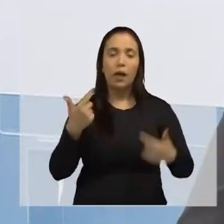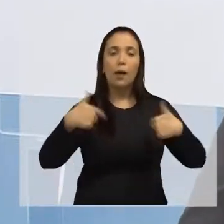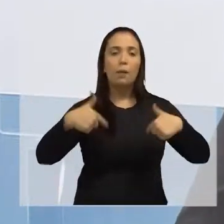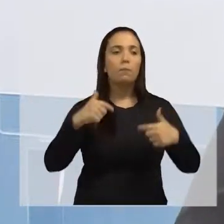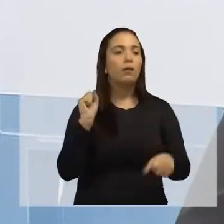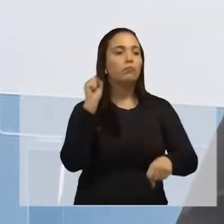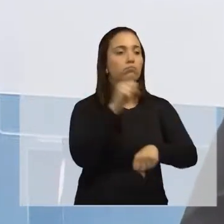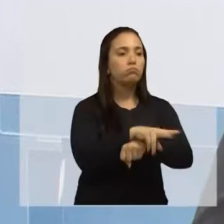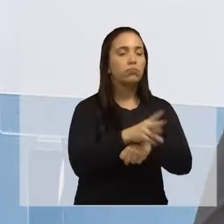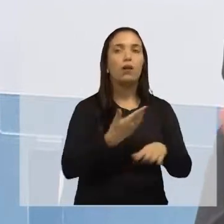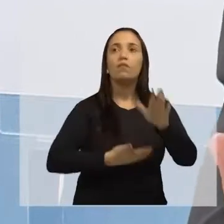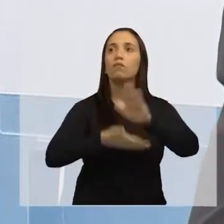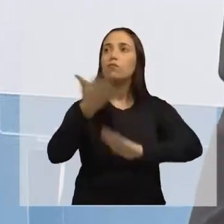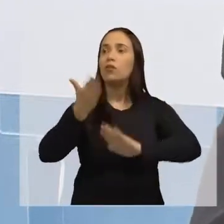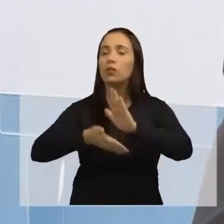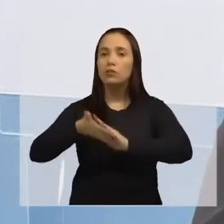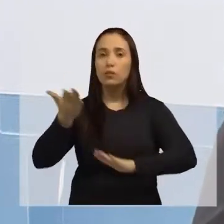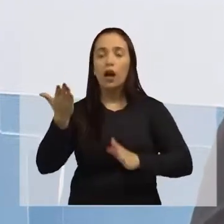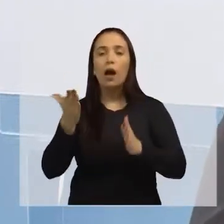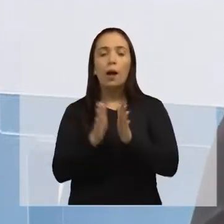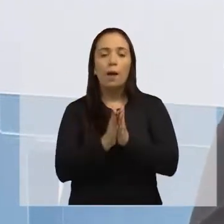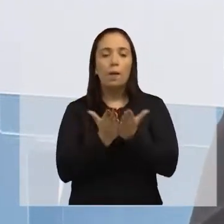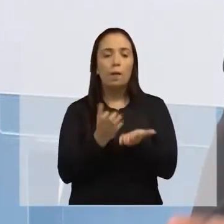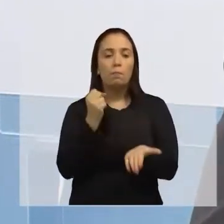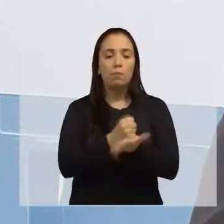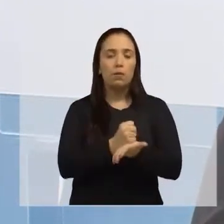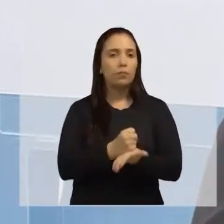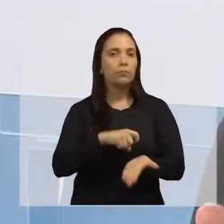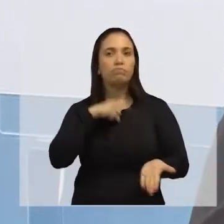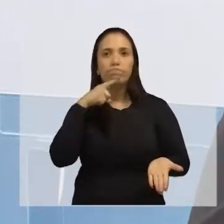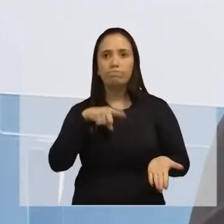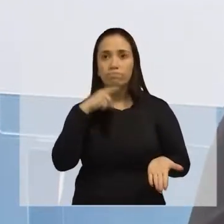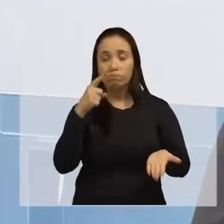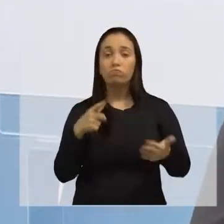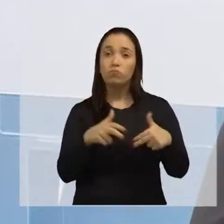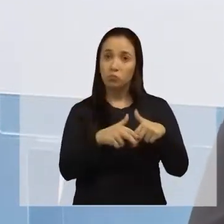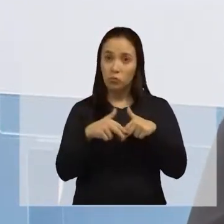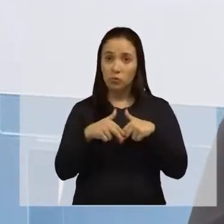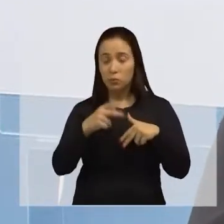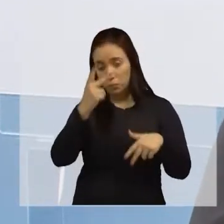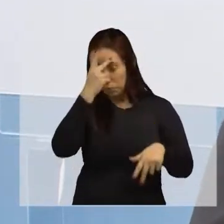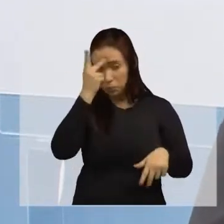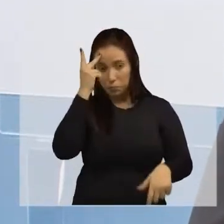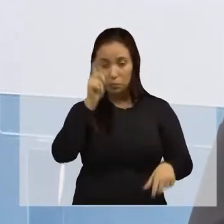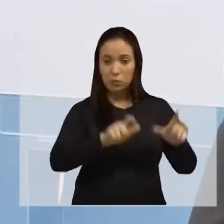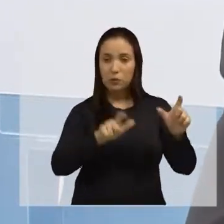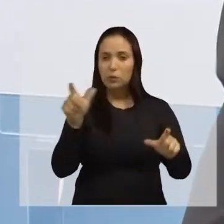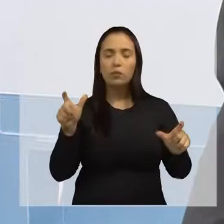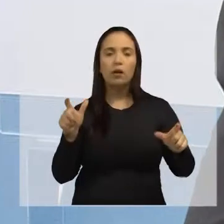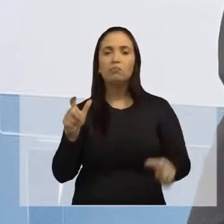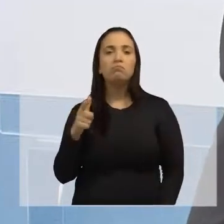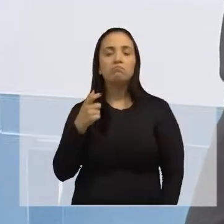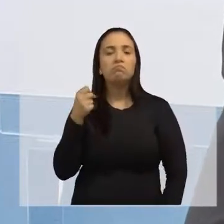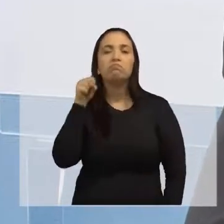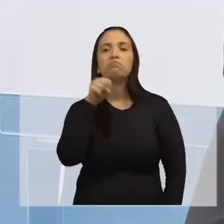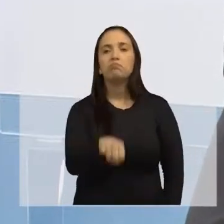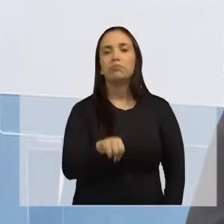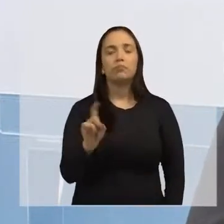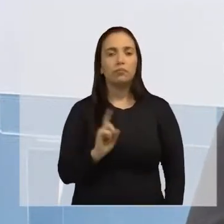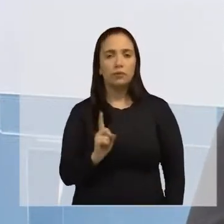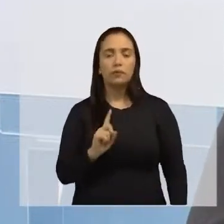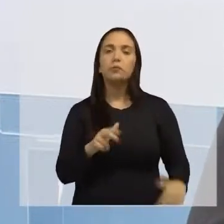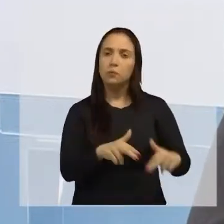E mesmo assim, nem tirar um passaporte, como o Luiz está dizendo. E mesmo assim, as pessoas não estão indo votar. Para você ver a gravidade